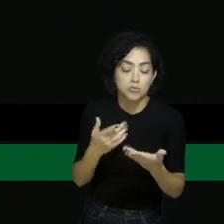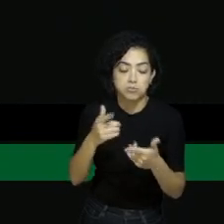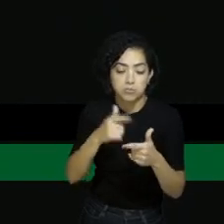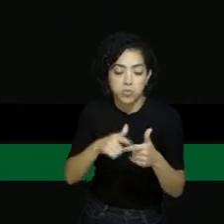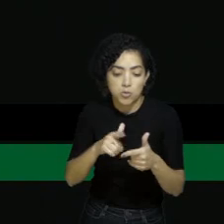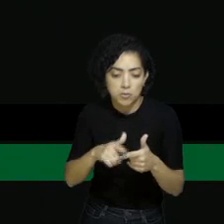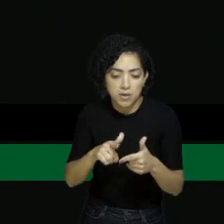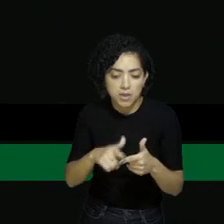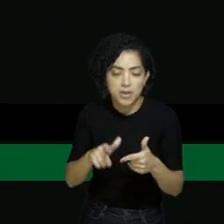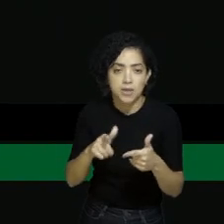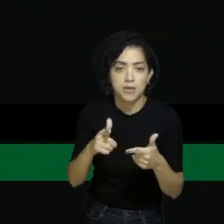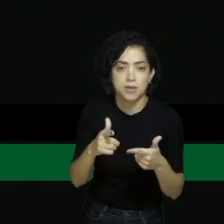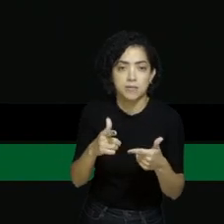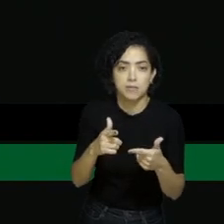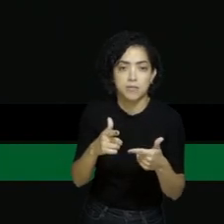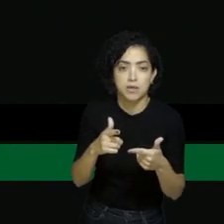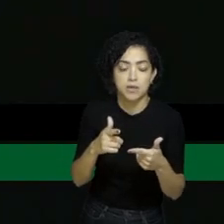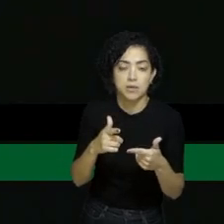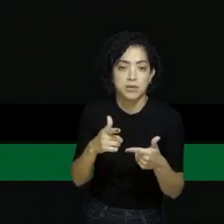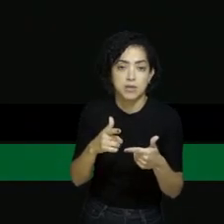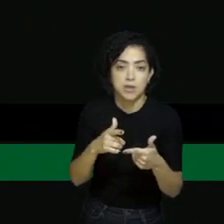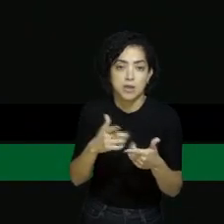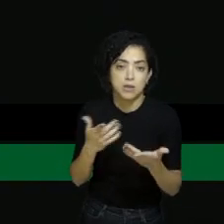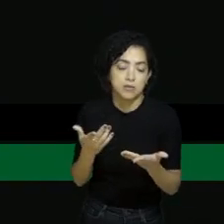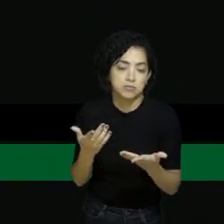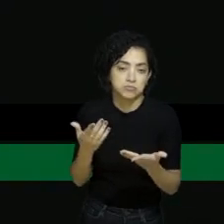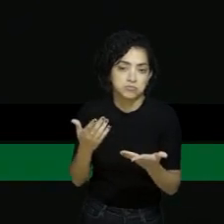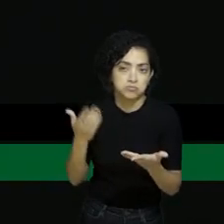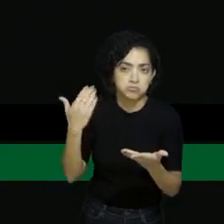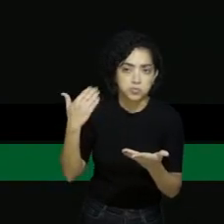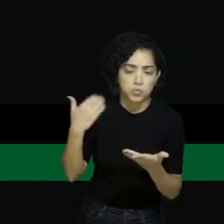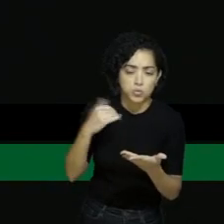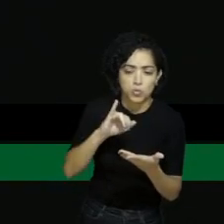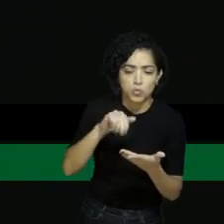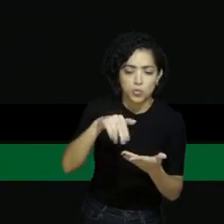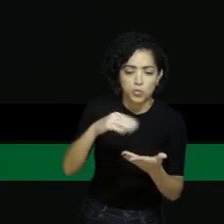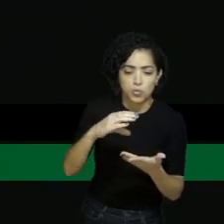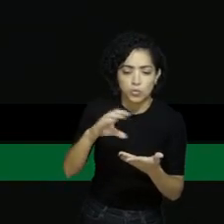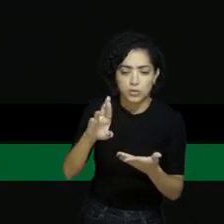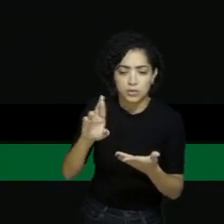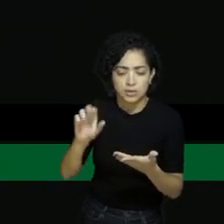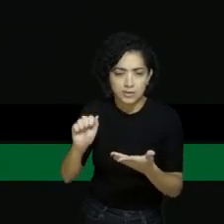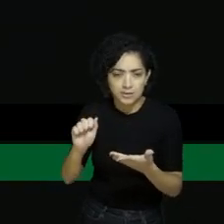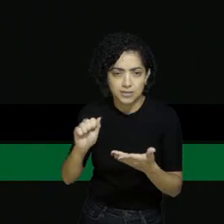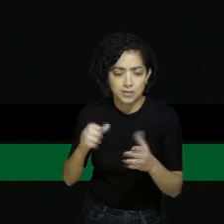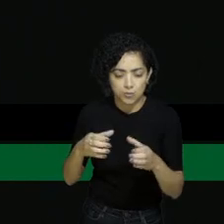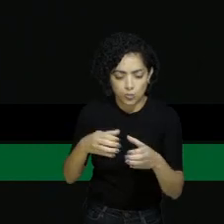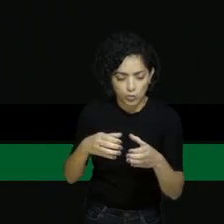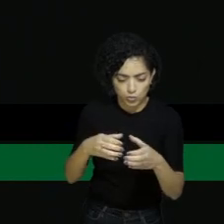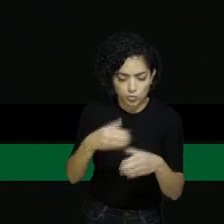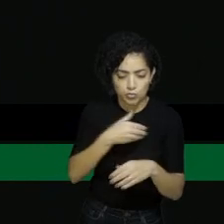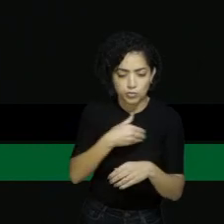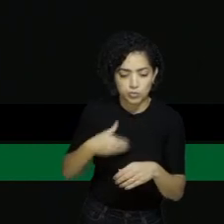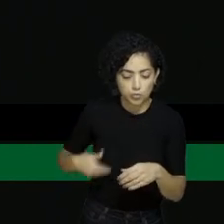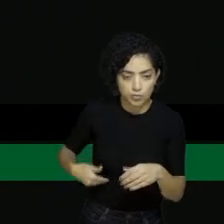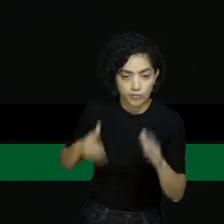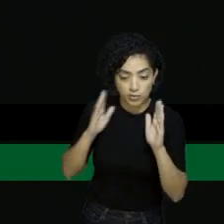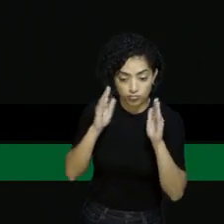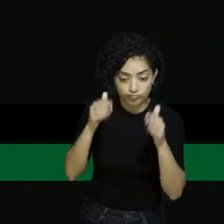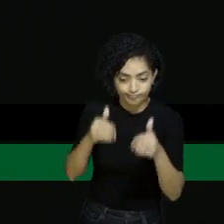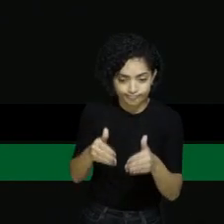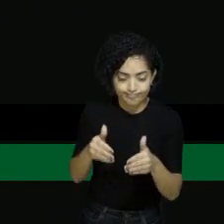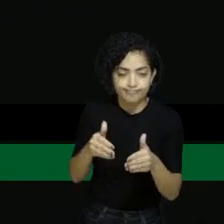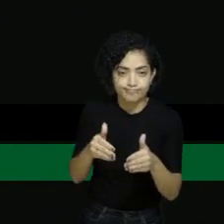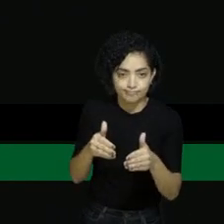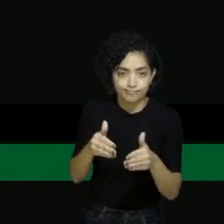de sofrerem intervenção do antigo INCRA, que era aquele órgão do qual o governo central se servia